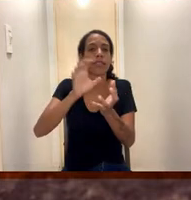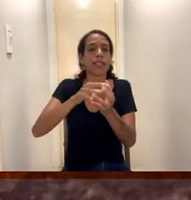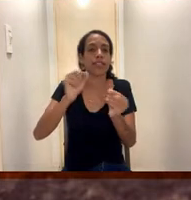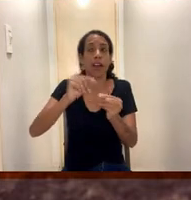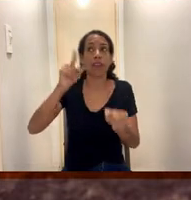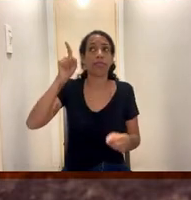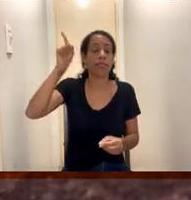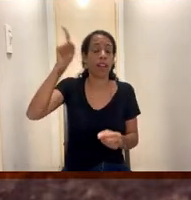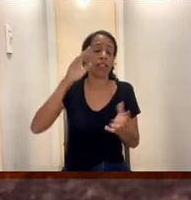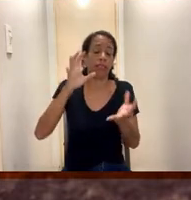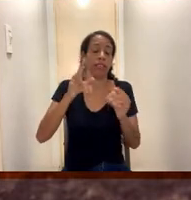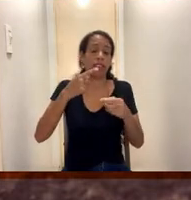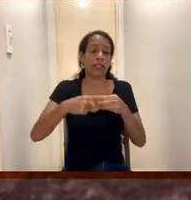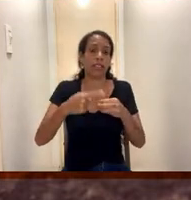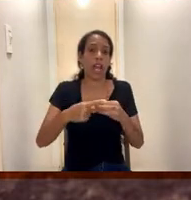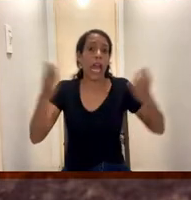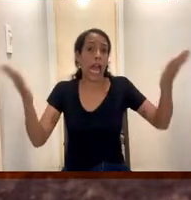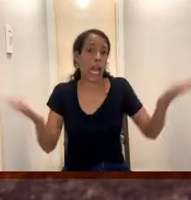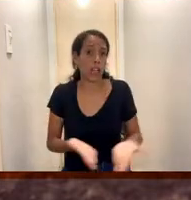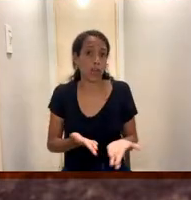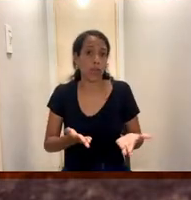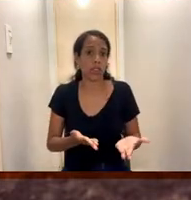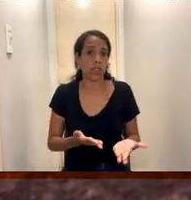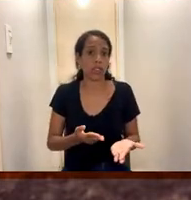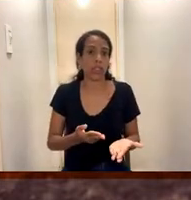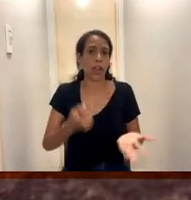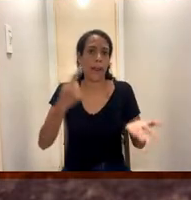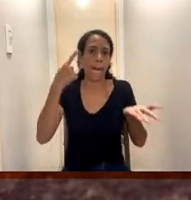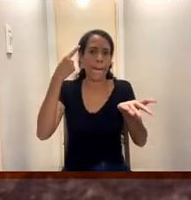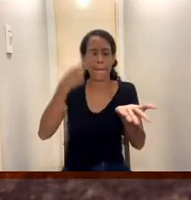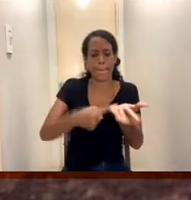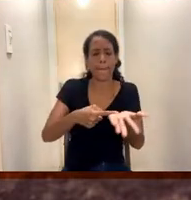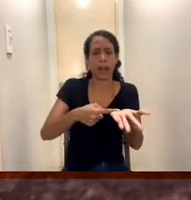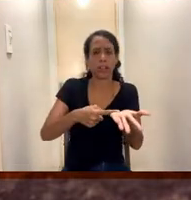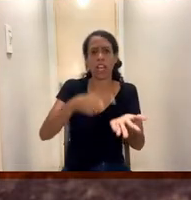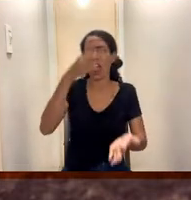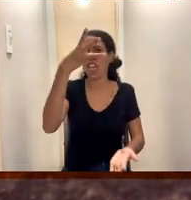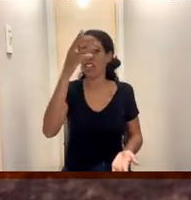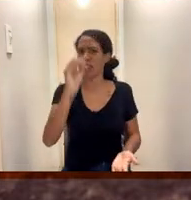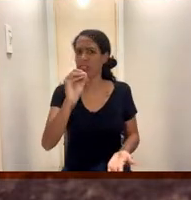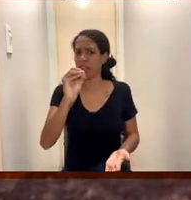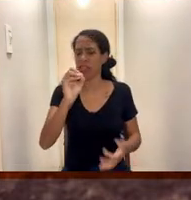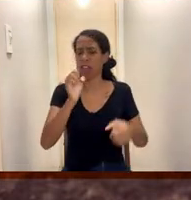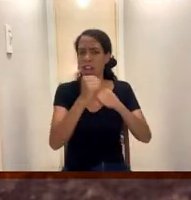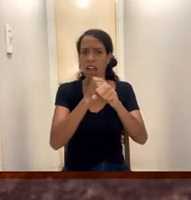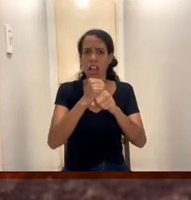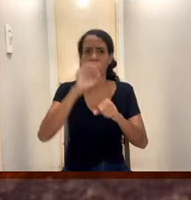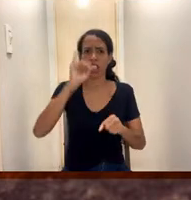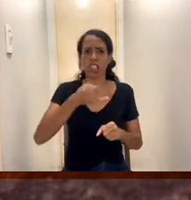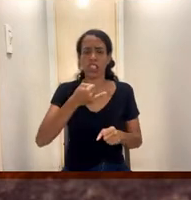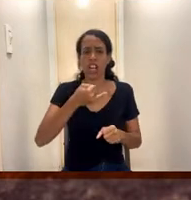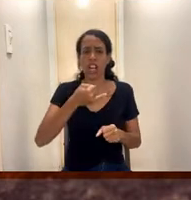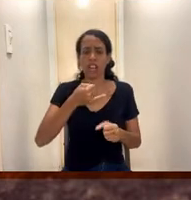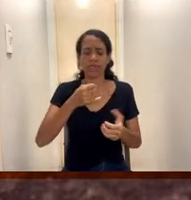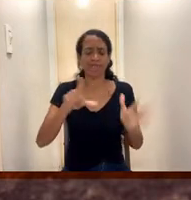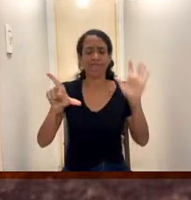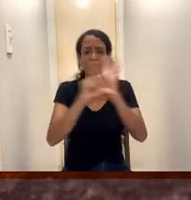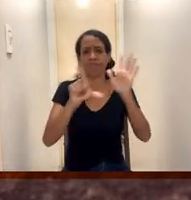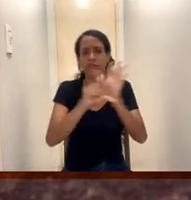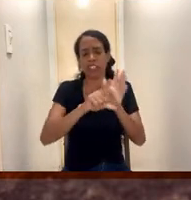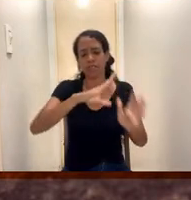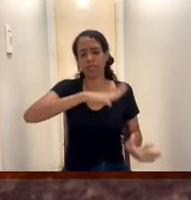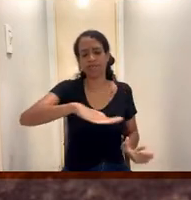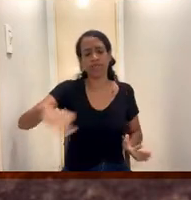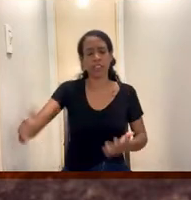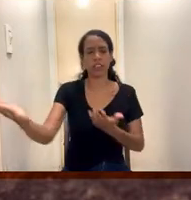Bom, neste momento, no marco dos 32 anos do Estatuto da Criança e do Adolescente, que é instituído